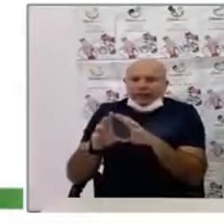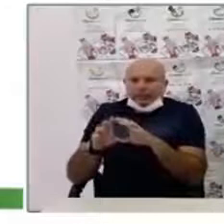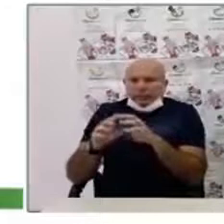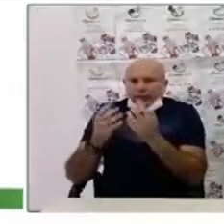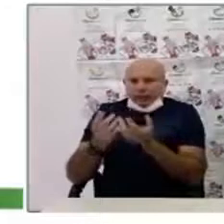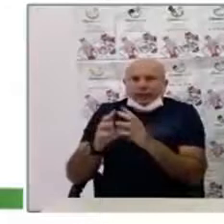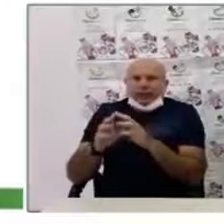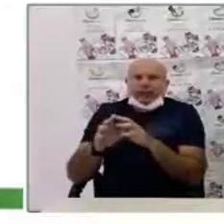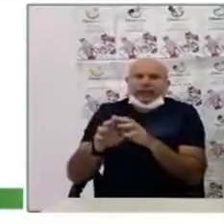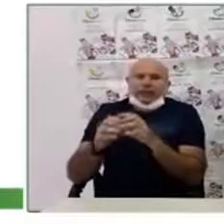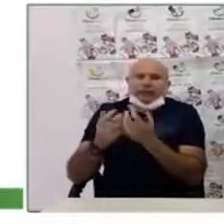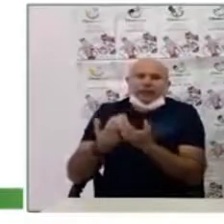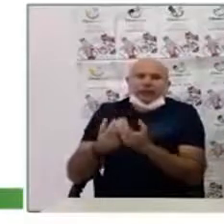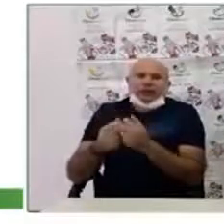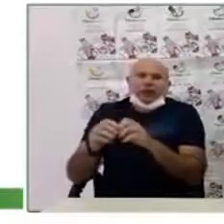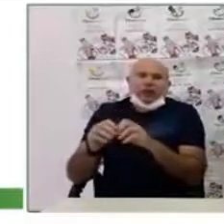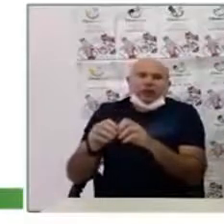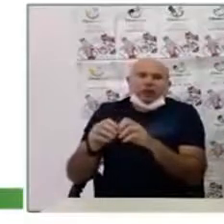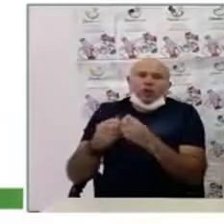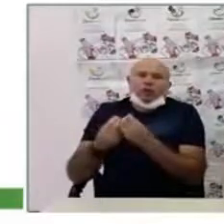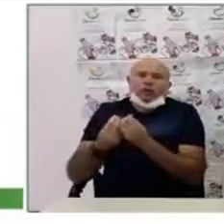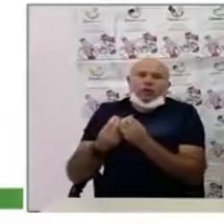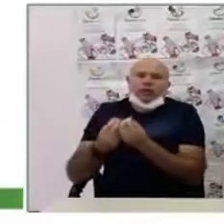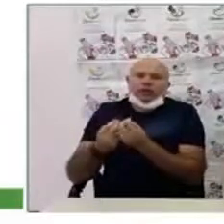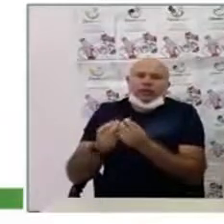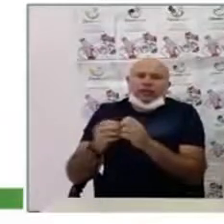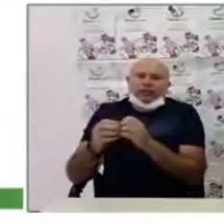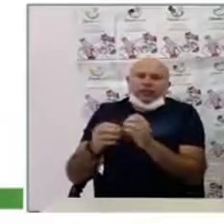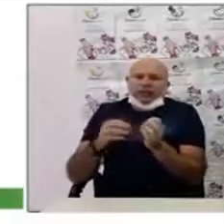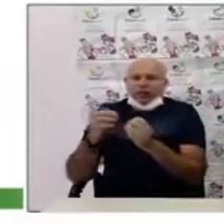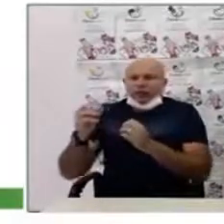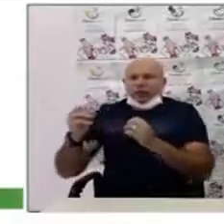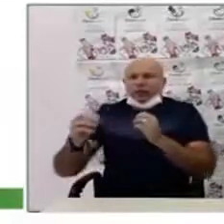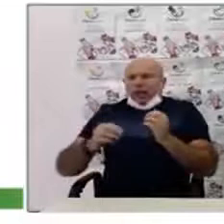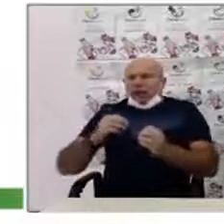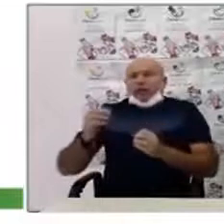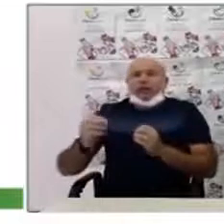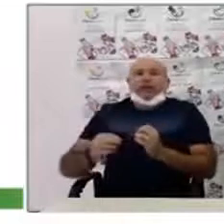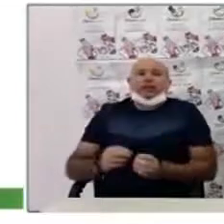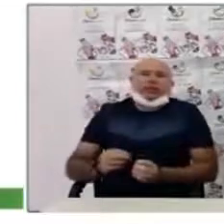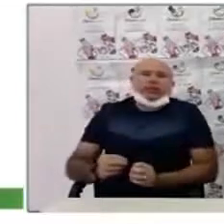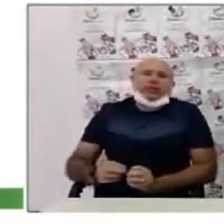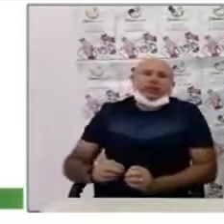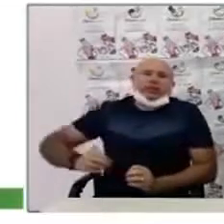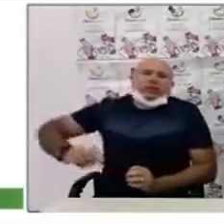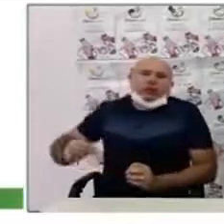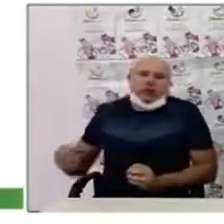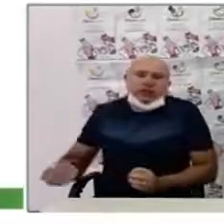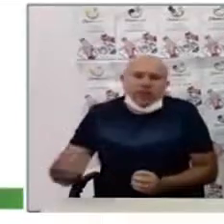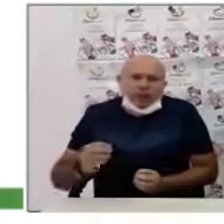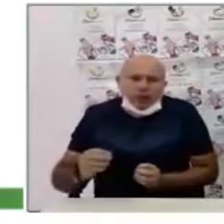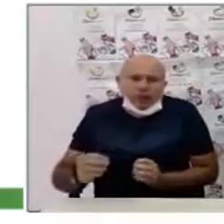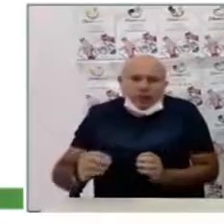energia quântica, das partículas, o quanto de energia, né? E estava introduzindo alguns artigos científicos e Niels Bohr